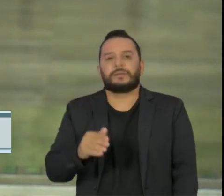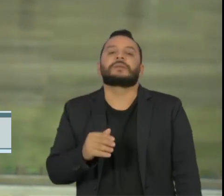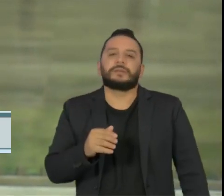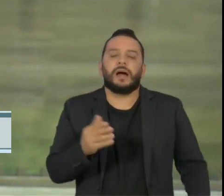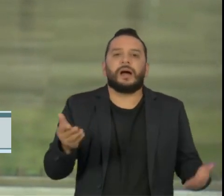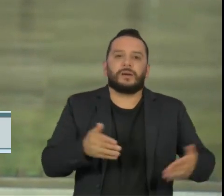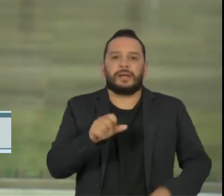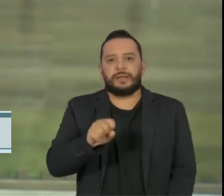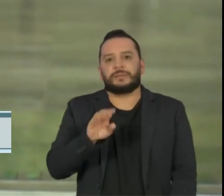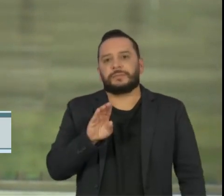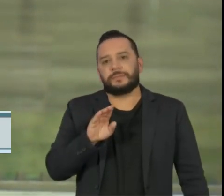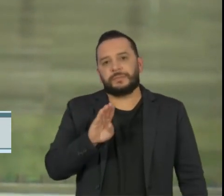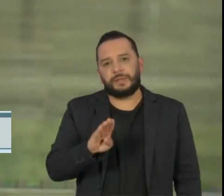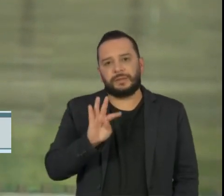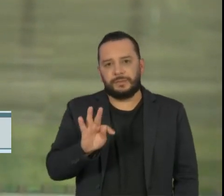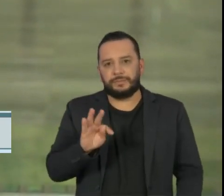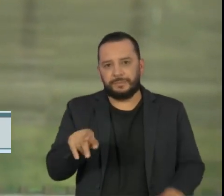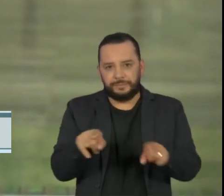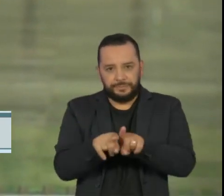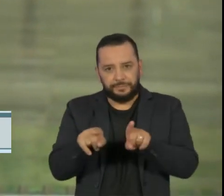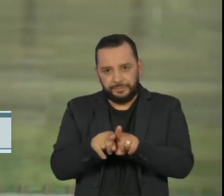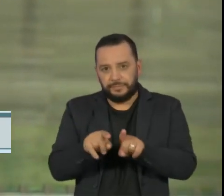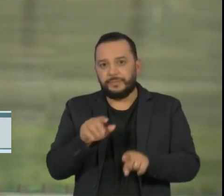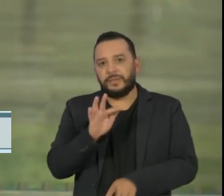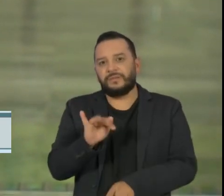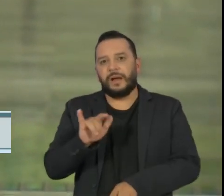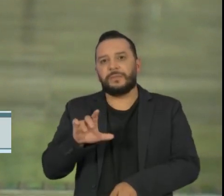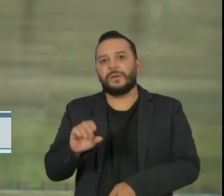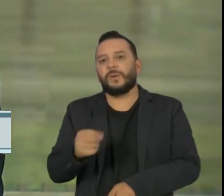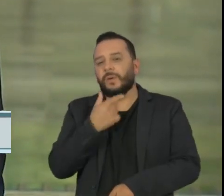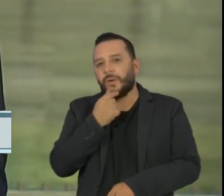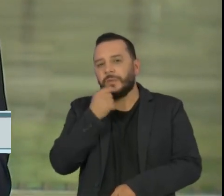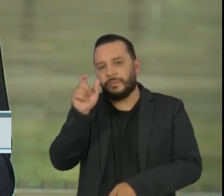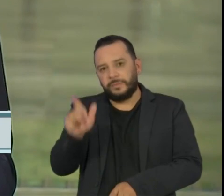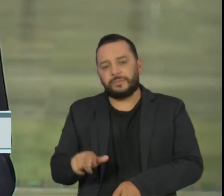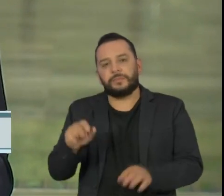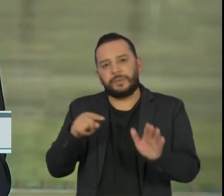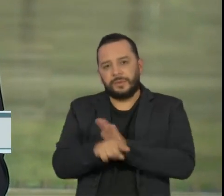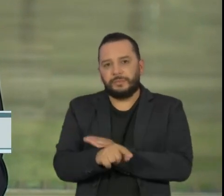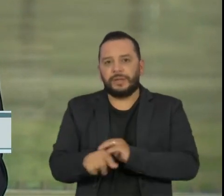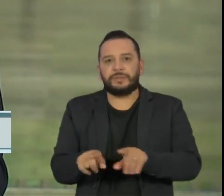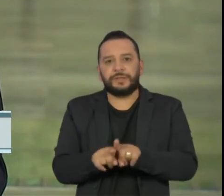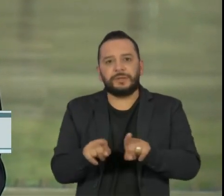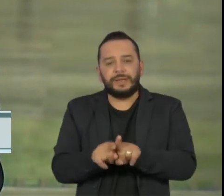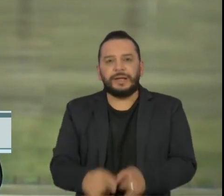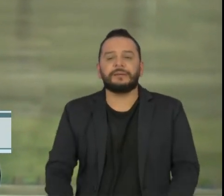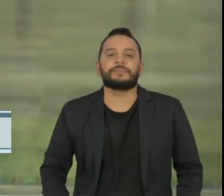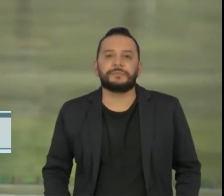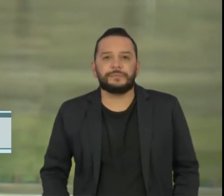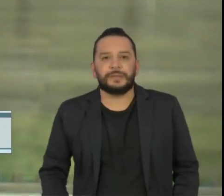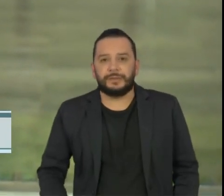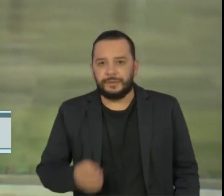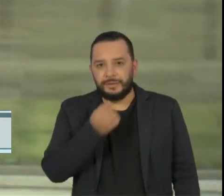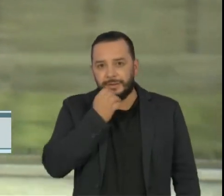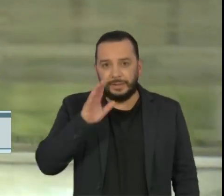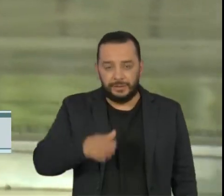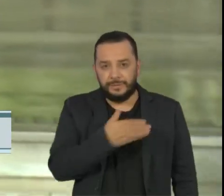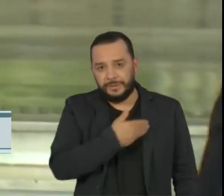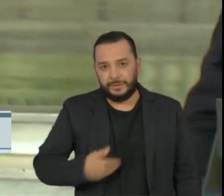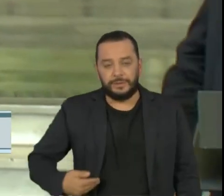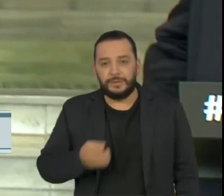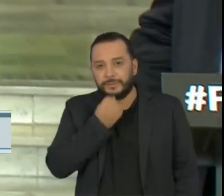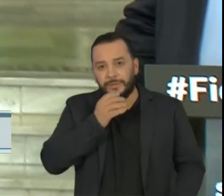Diamante. Fábio, boa tarde. Sua pergunta, por favor. Boa tarde, governador. Boa tarde a todos. Governador, são